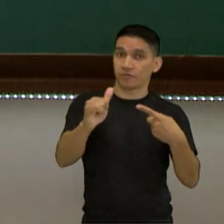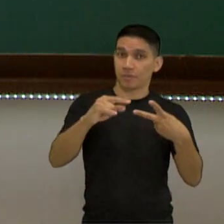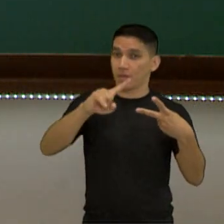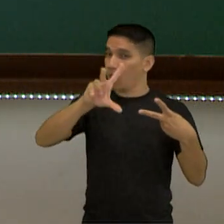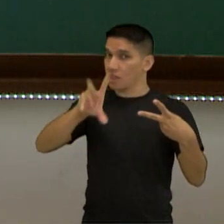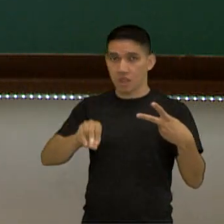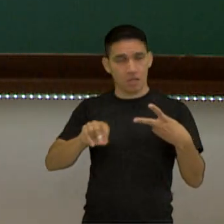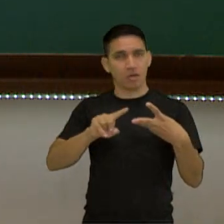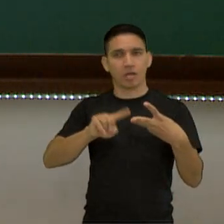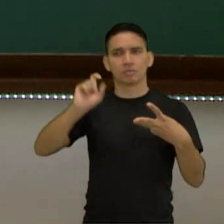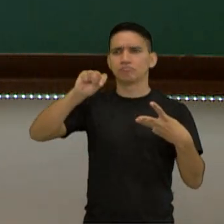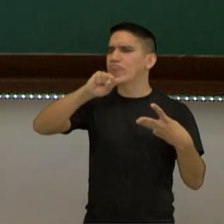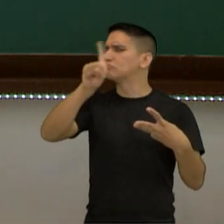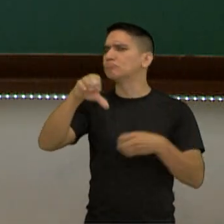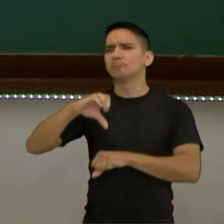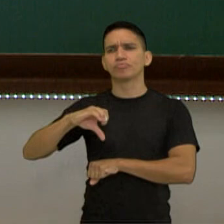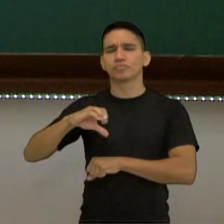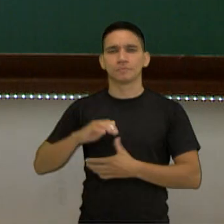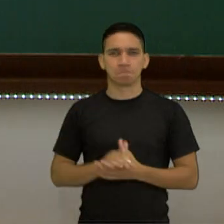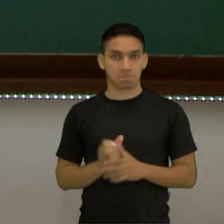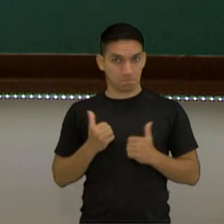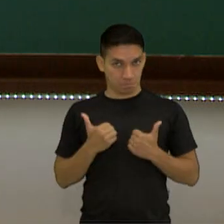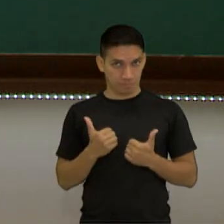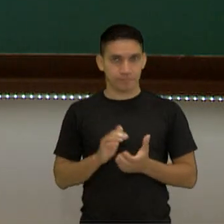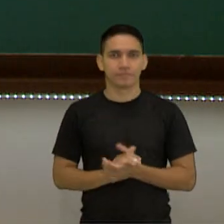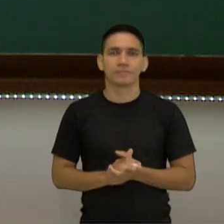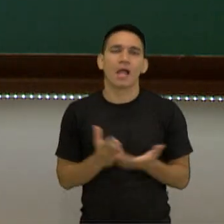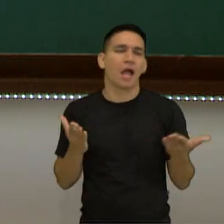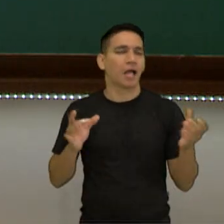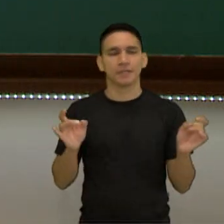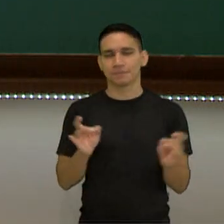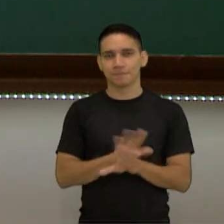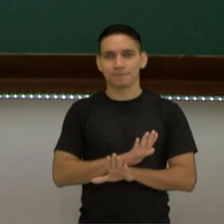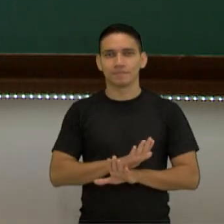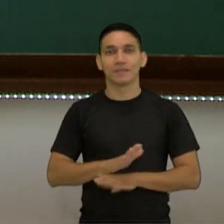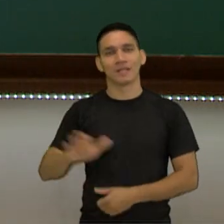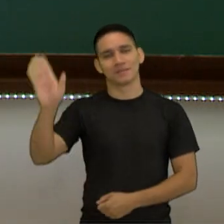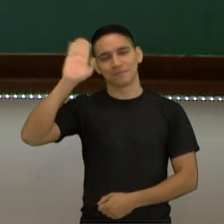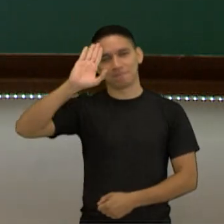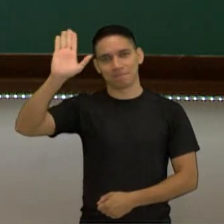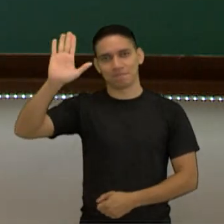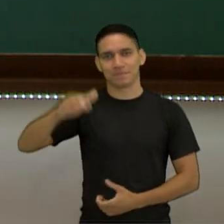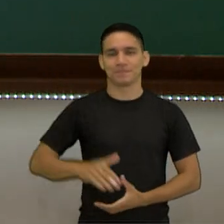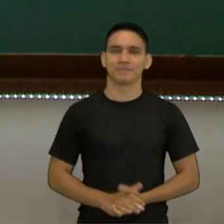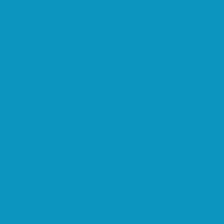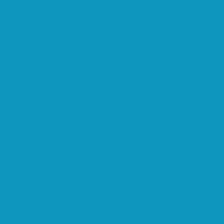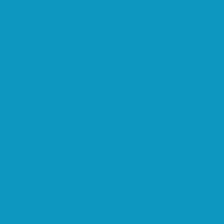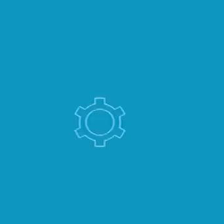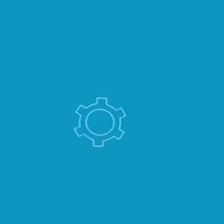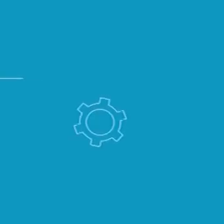negativa e interrogativa. Ok? Ficamos por aqui and see ya!